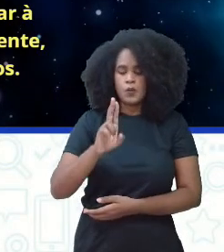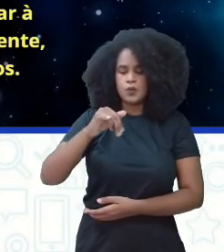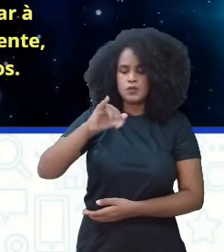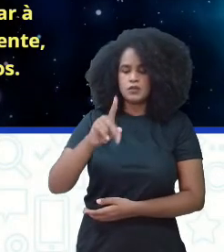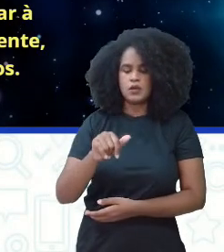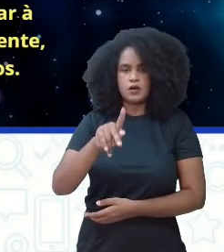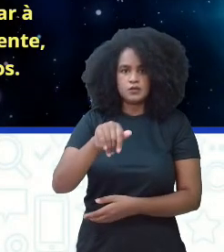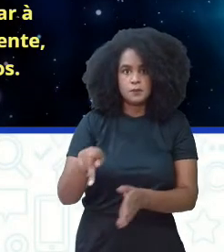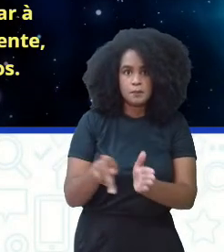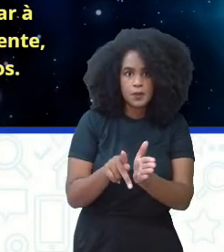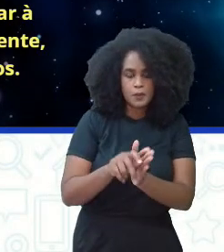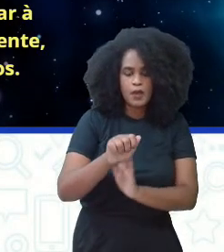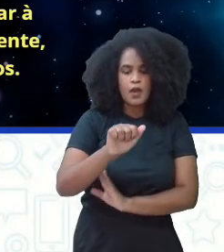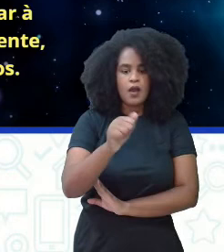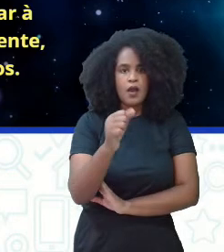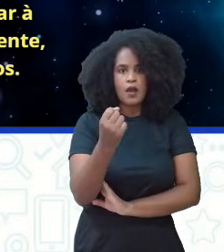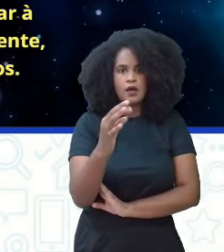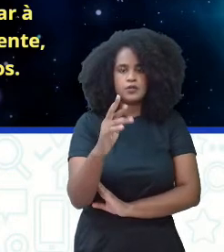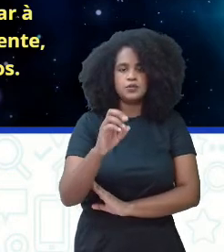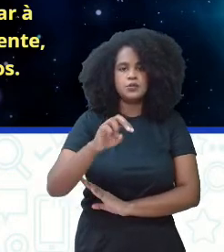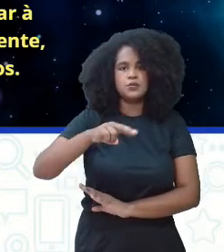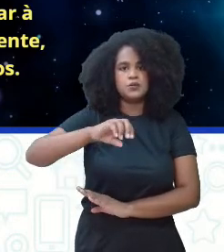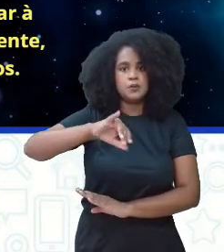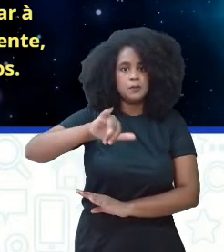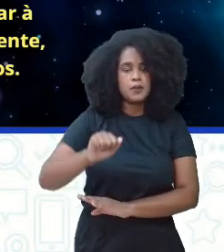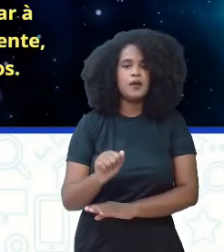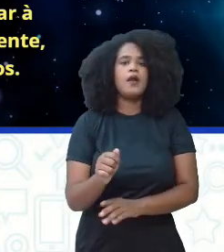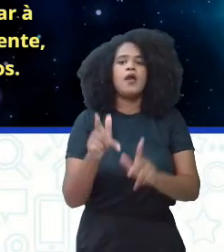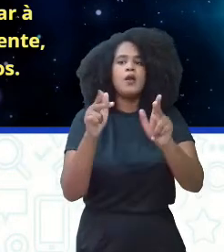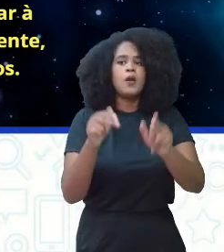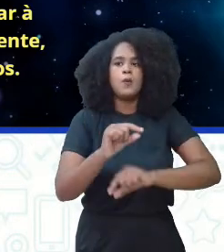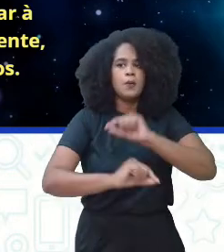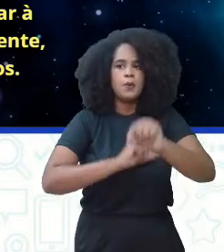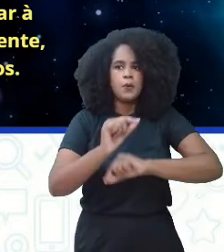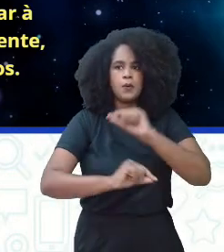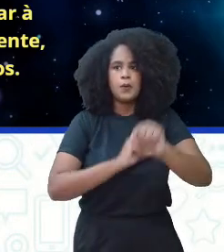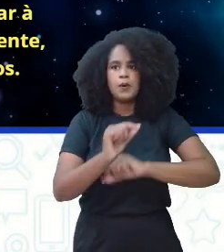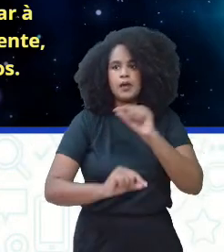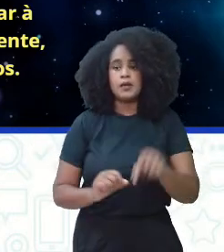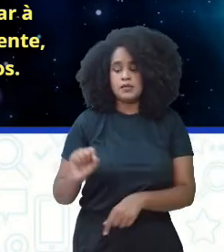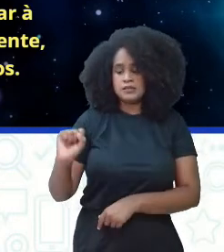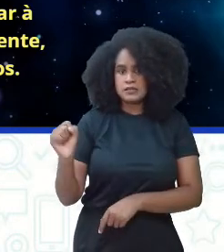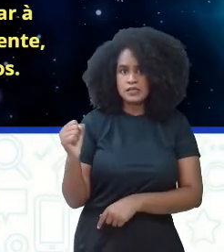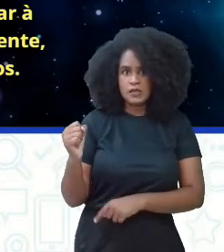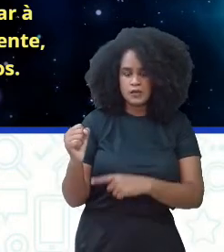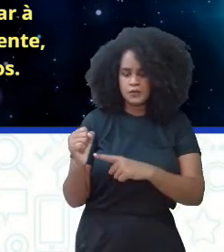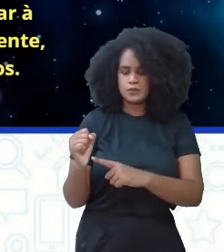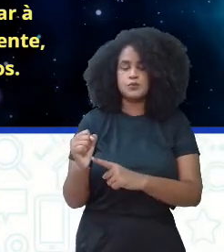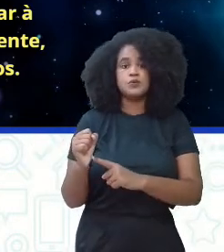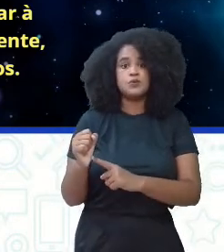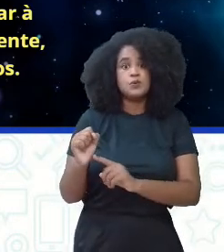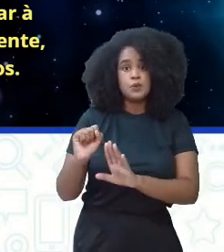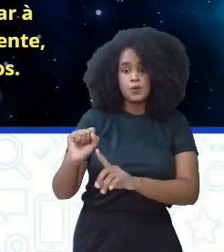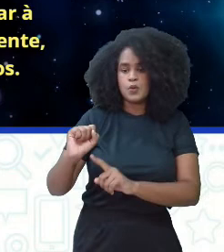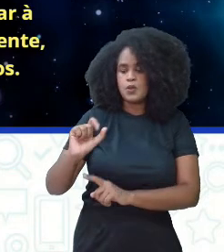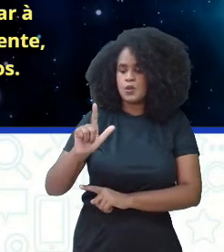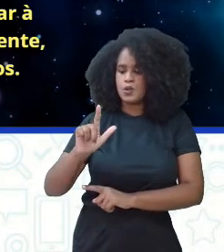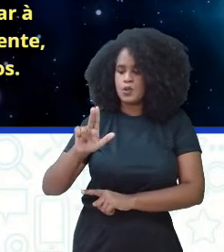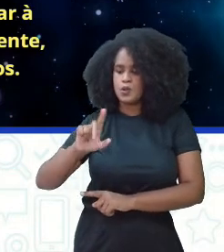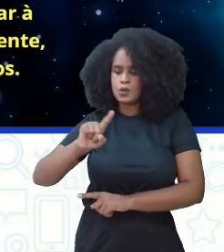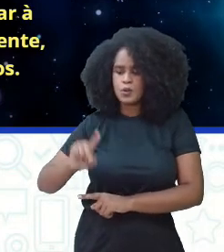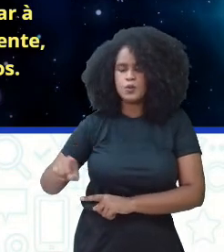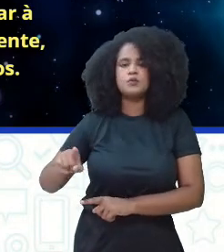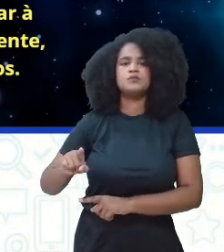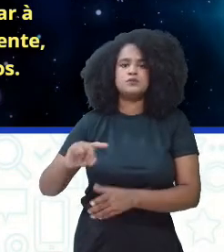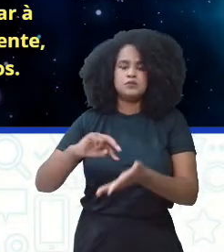a 499 segundos-luz, ou seja, o tempo necessário para a luz proveniente do Sol